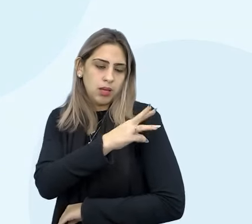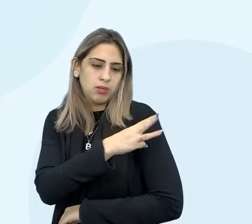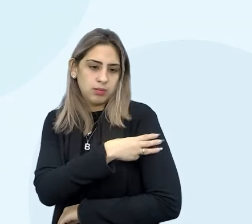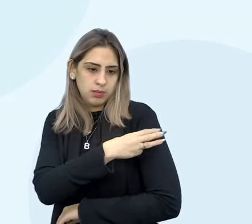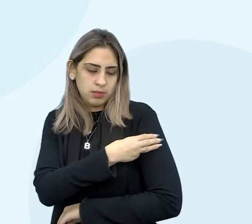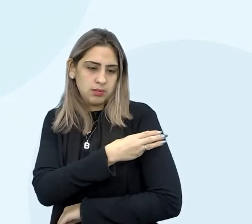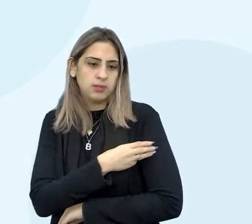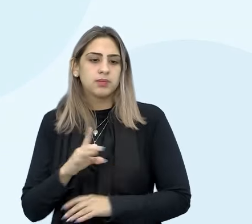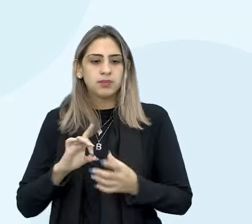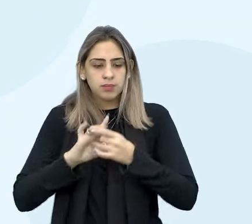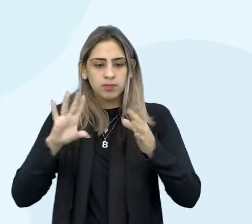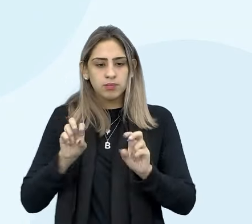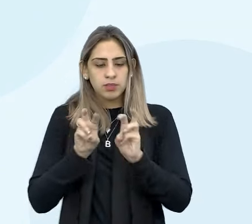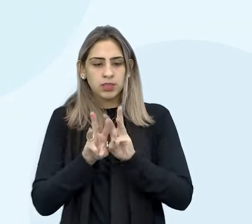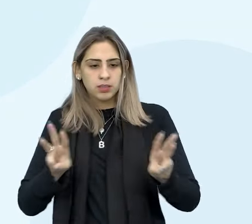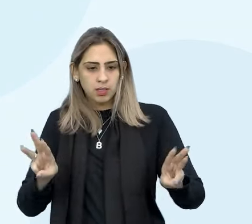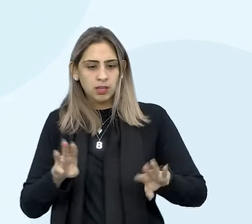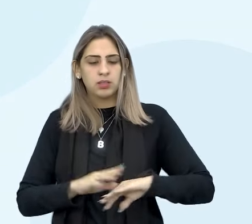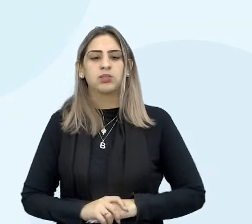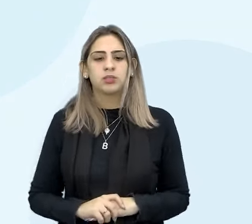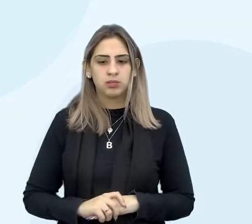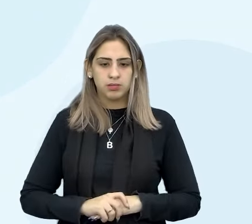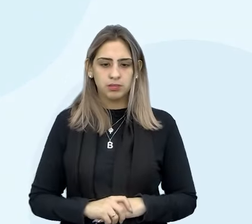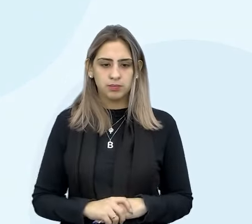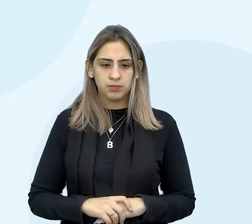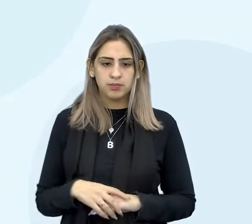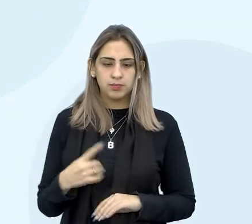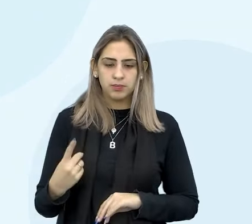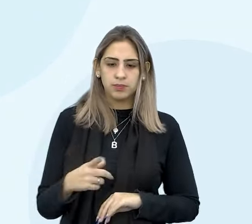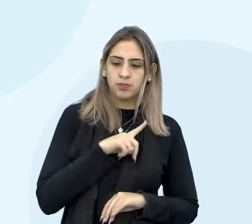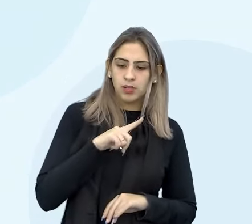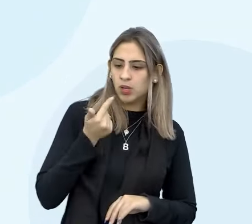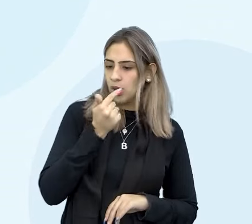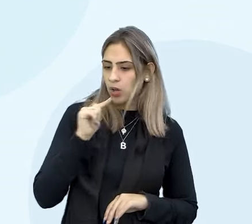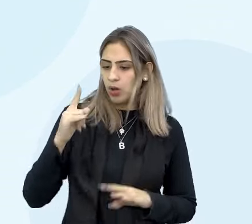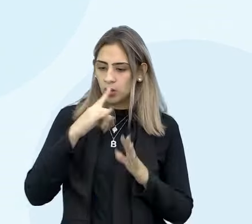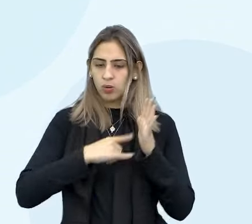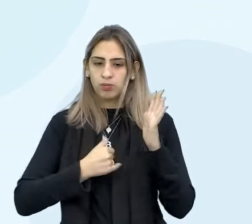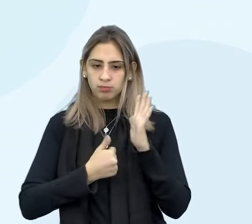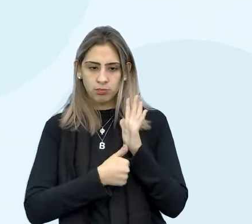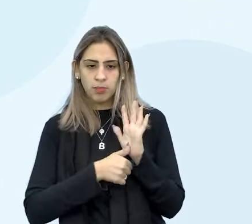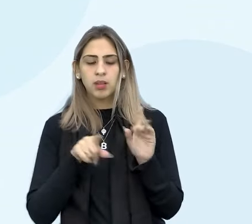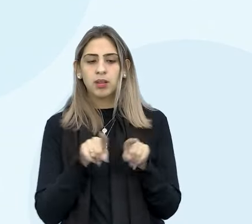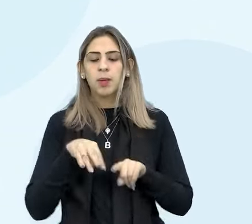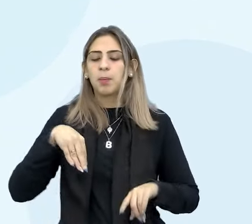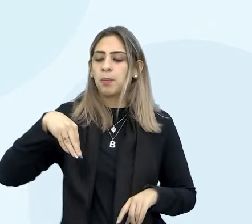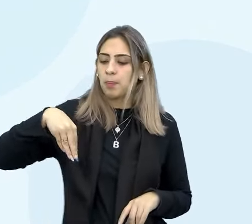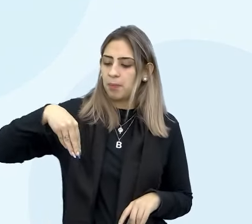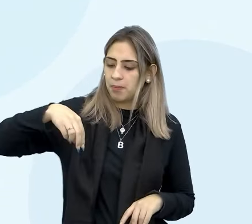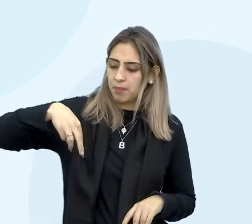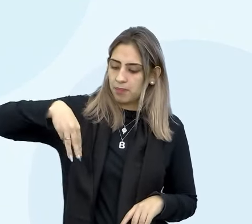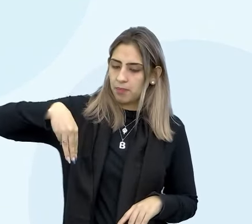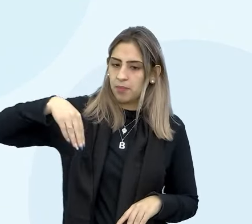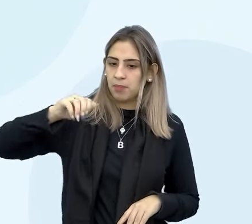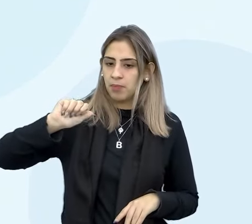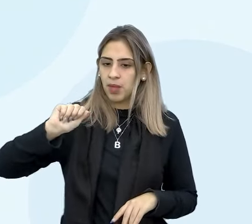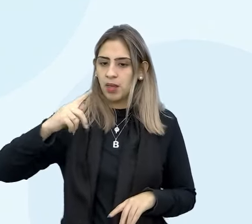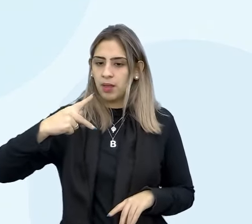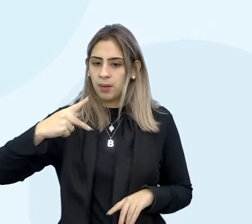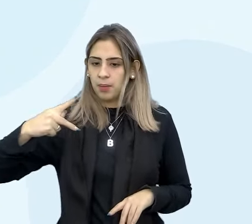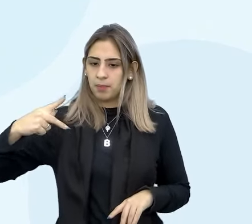no site do Novo Ensino Médio. Nós temos outro documento que é o mapa, né? Que é esse material de apoio, né?